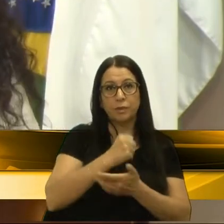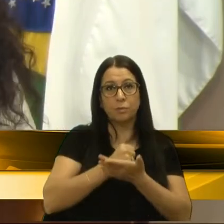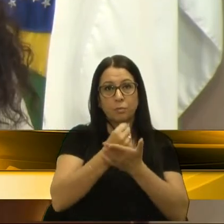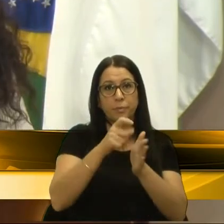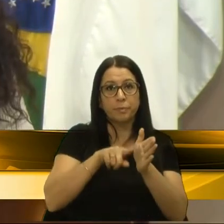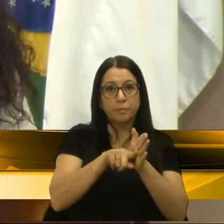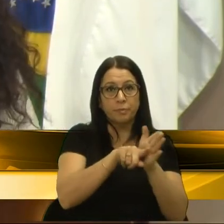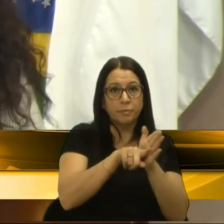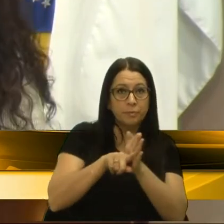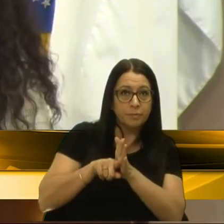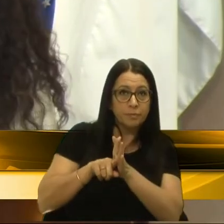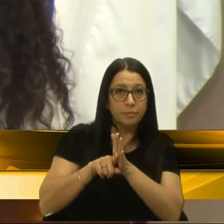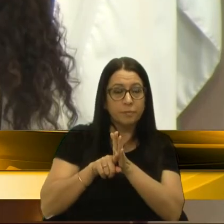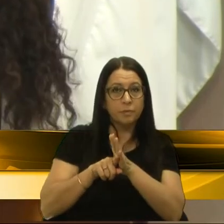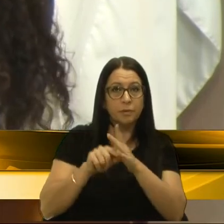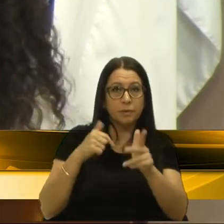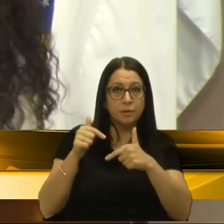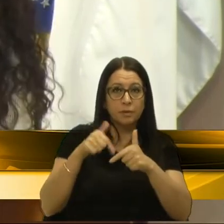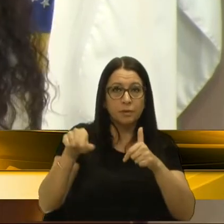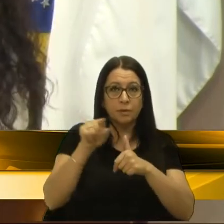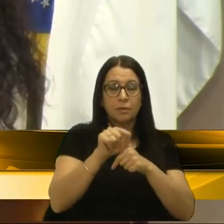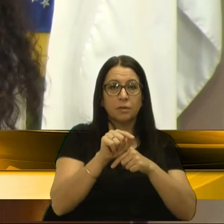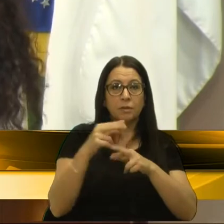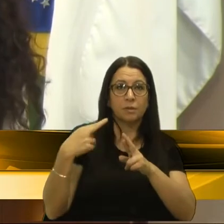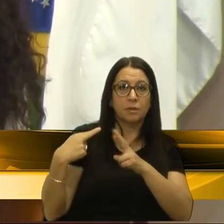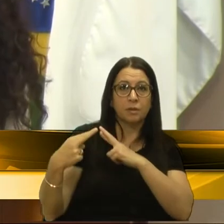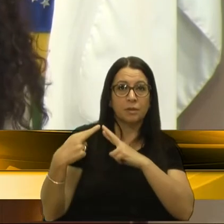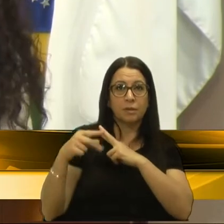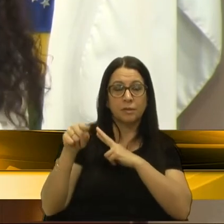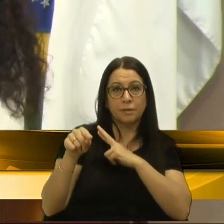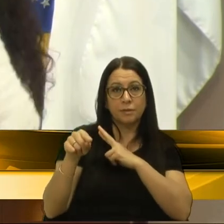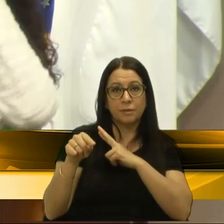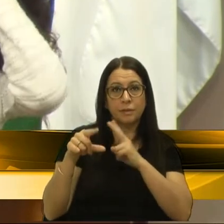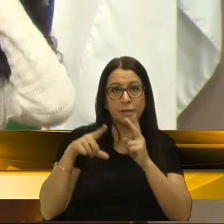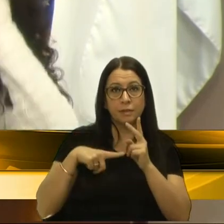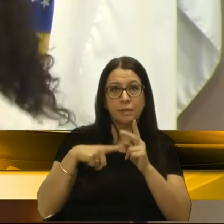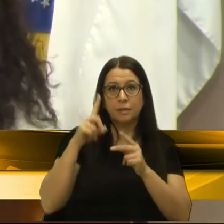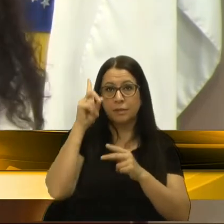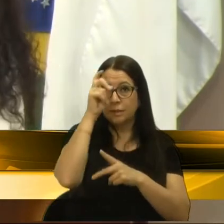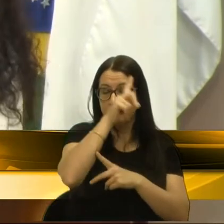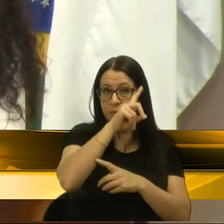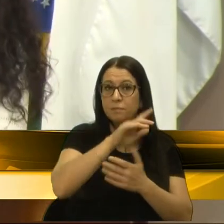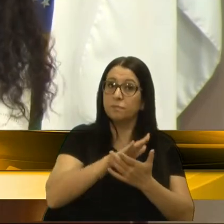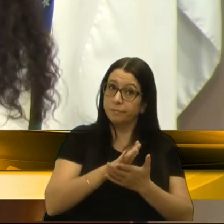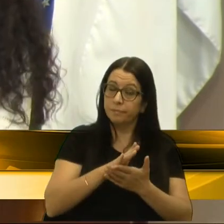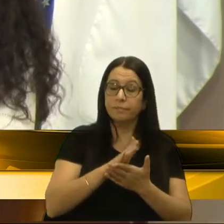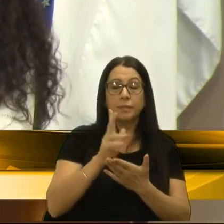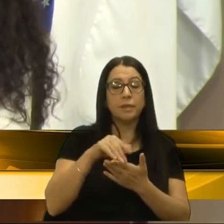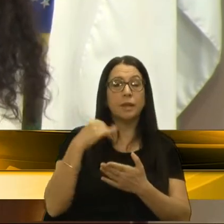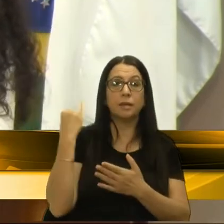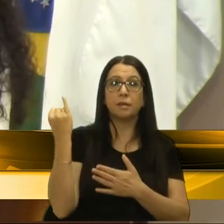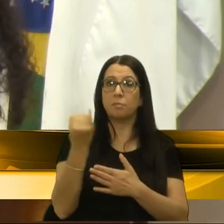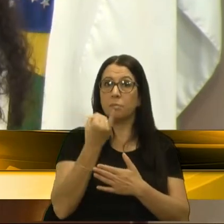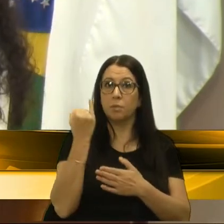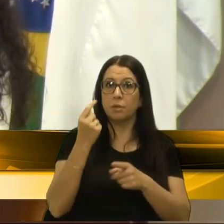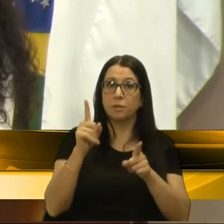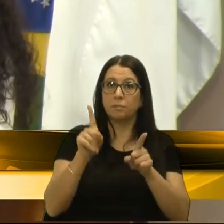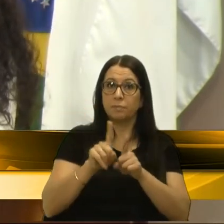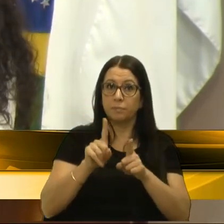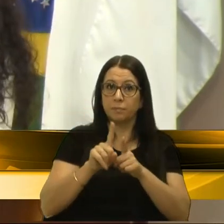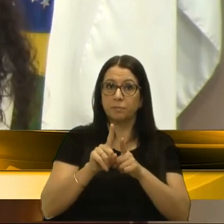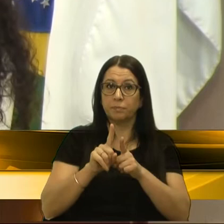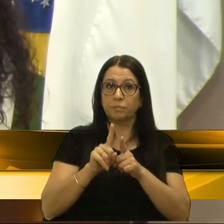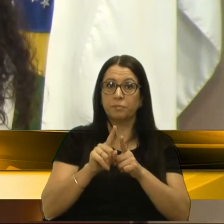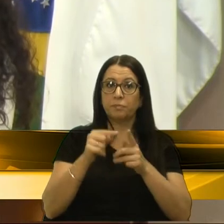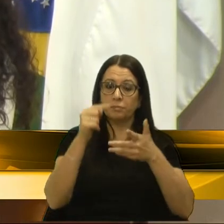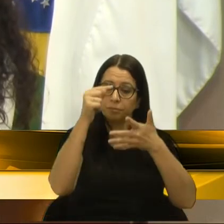pesquisa. Trabalhamos muito em relação a isso, mas existe uma certa dificuldade. É muito importante também